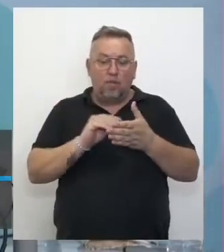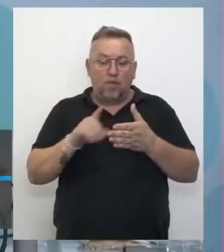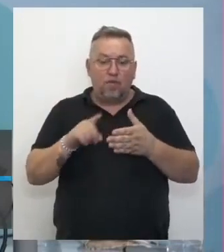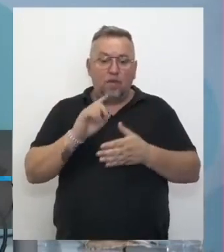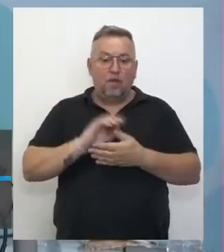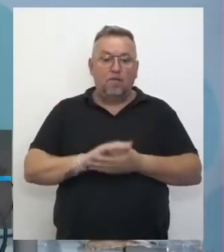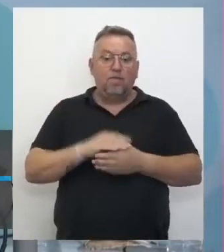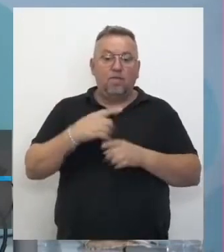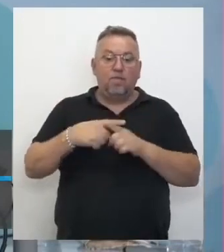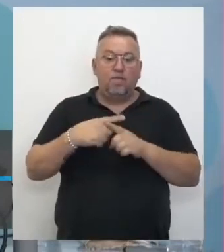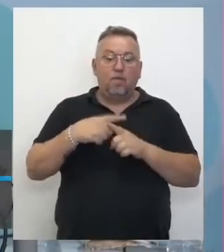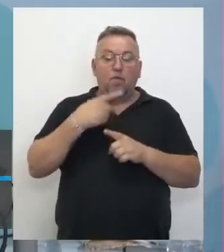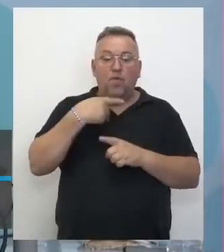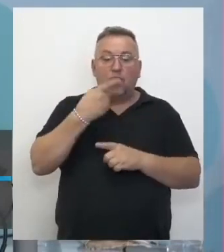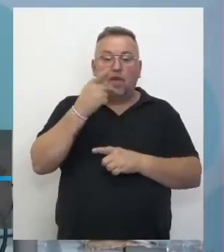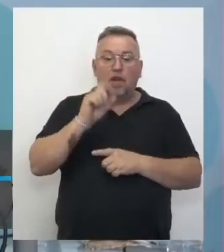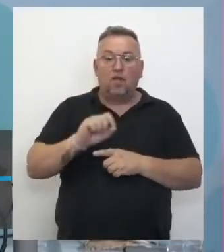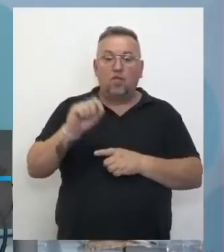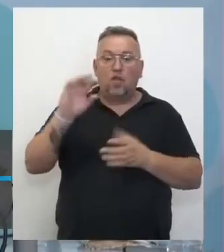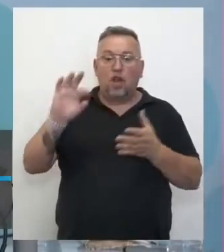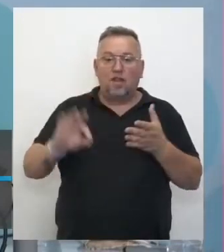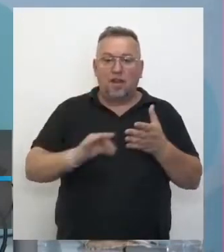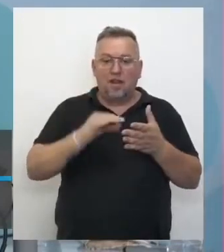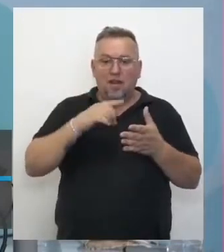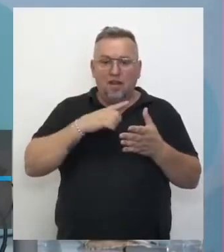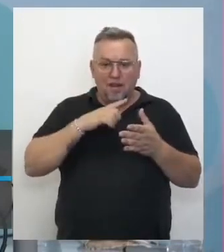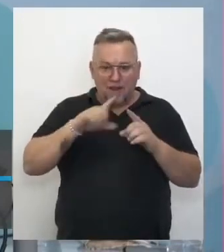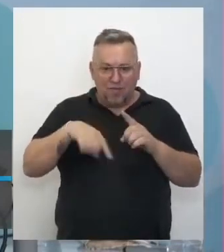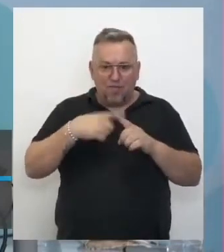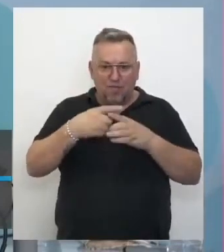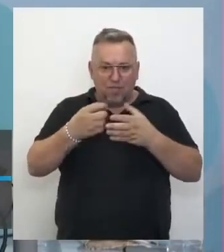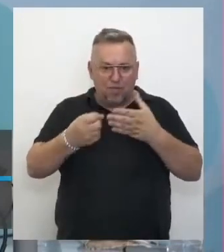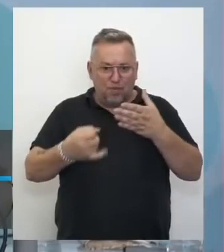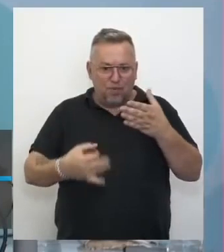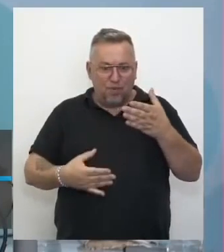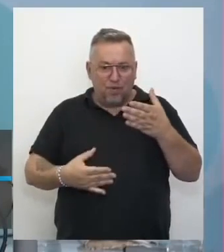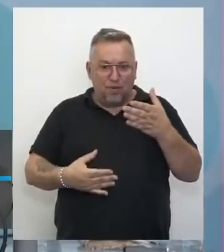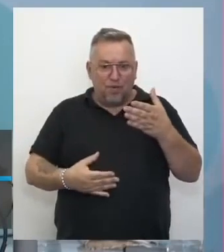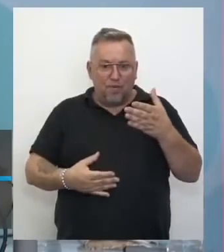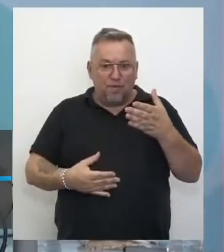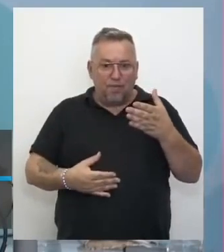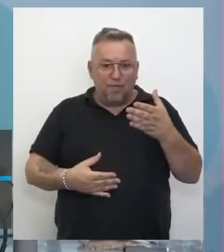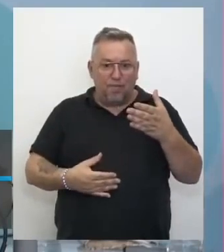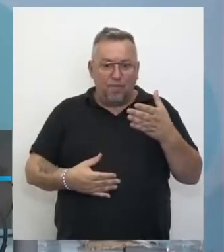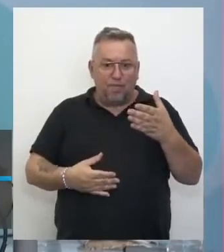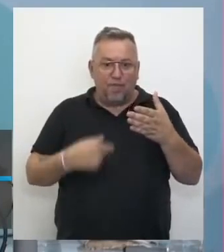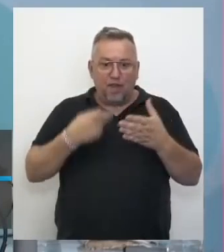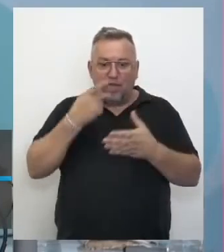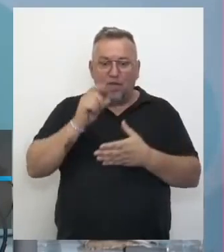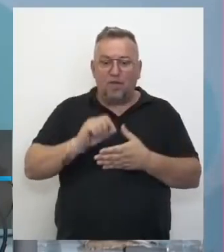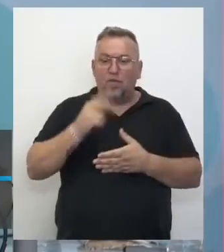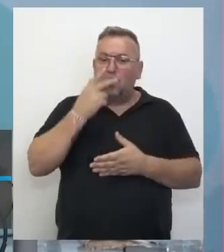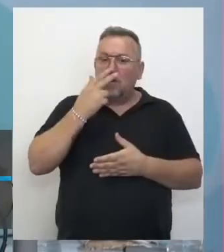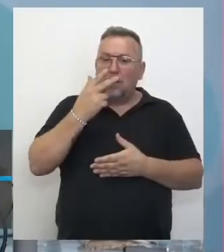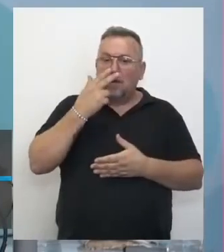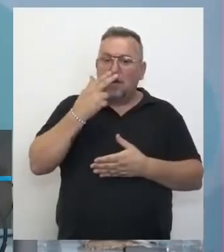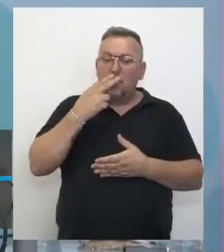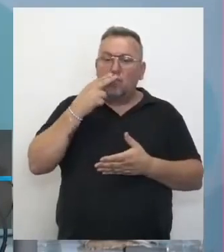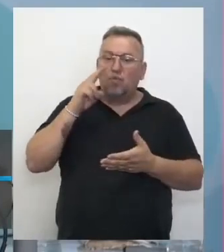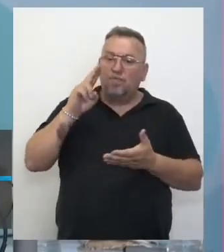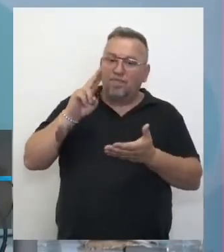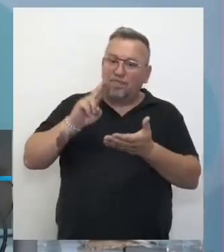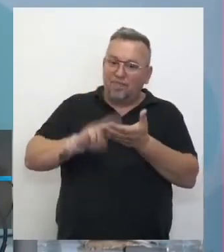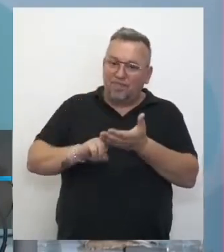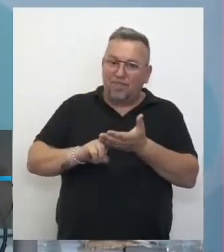vocês, porque como só falaram que é a assinatura e tem um pouquinho mais a parte do abaixo-assinado, eu costumo falar que ele é bem parecido com uma